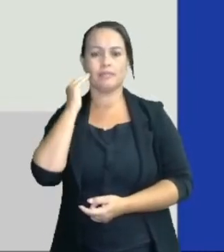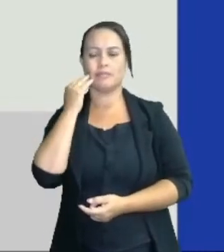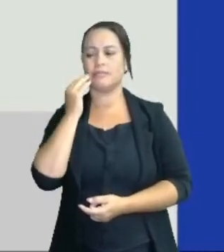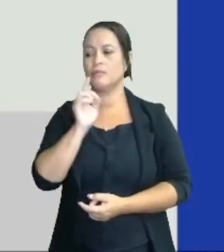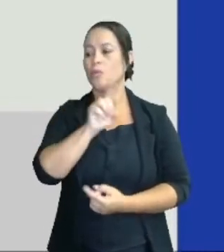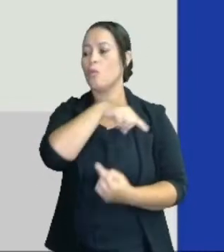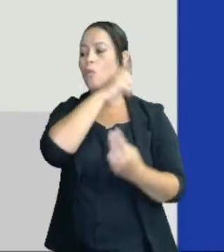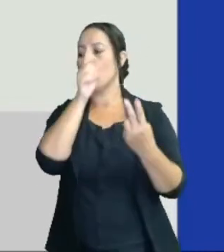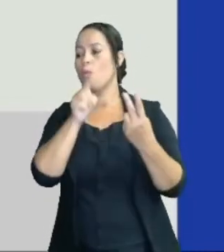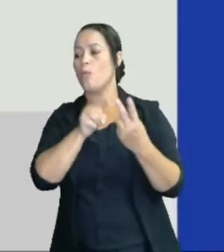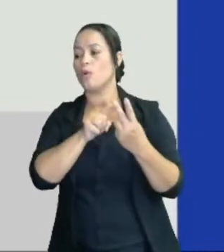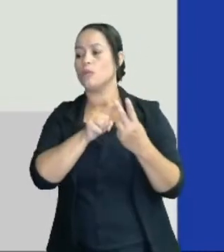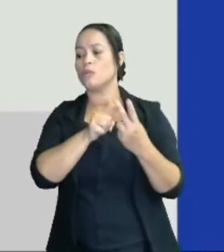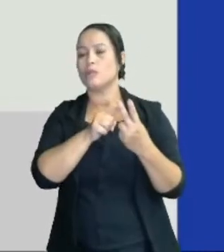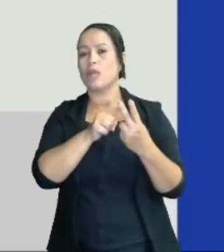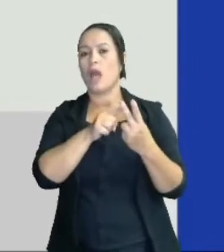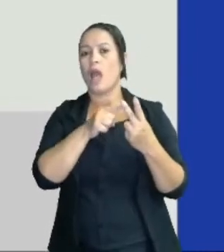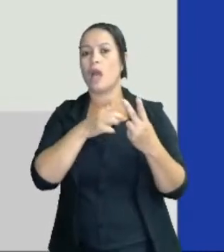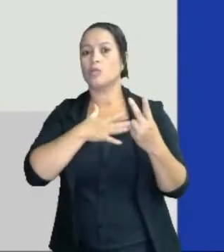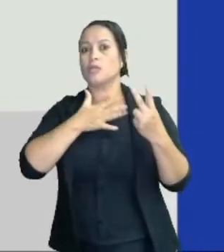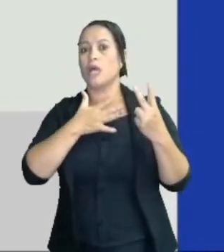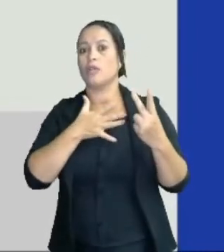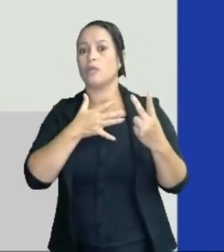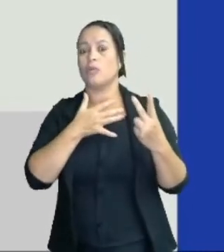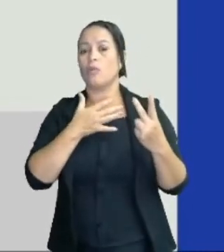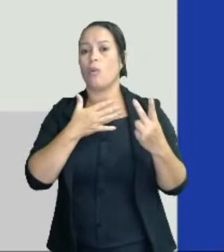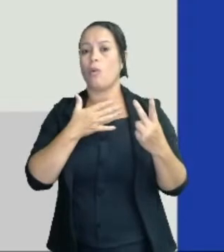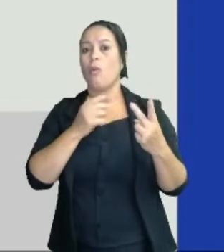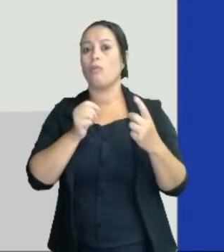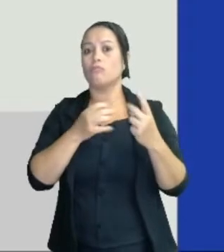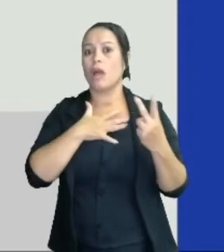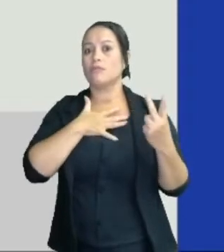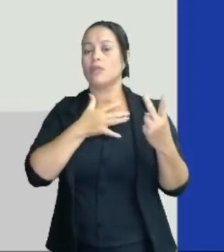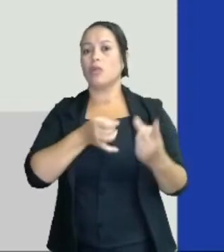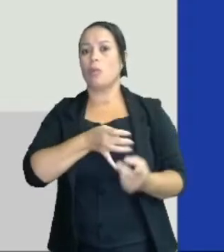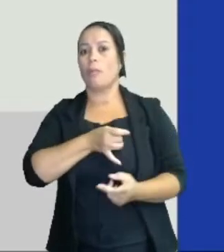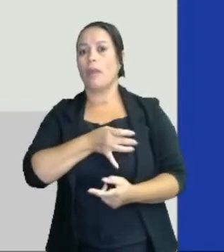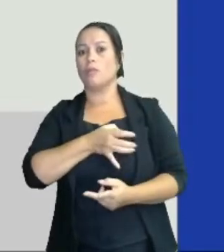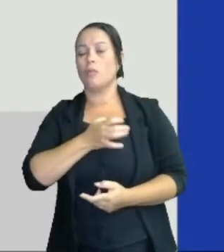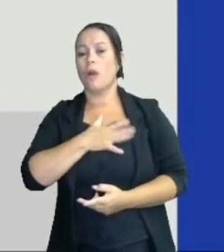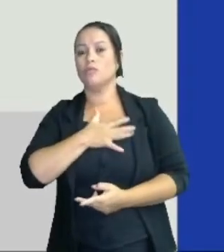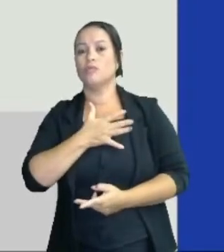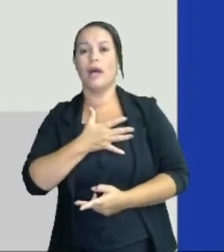dúvida. Esse é quando está assustado ou admirado. Ele ficou